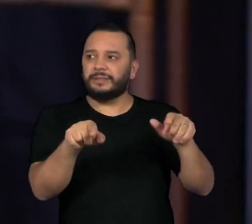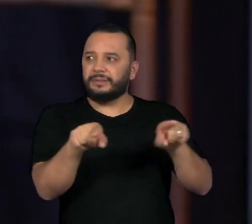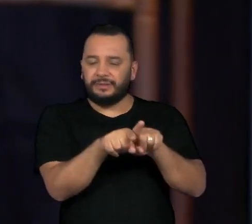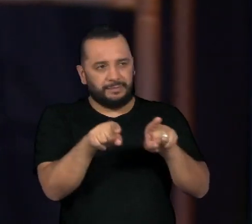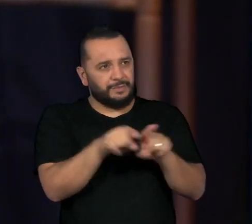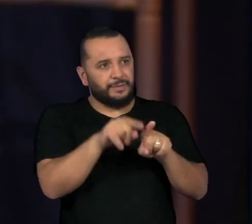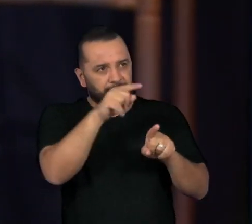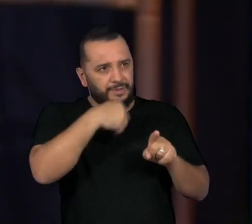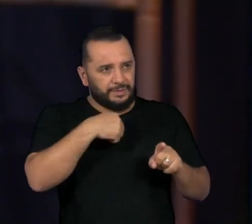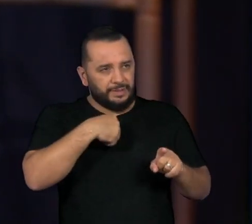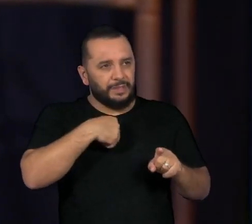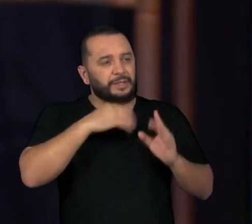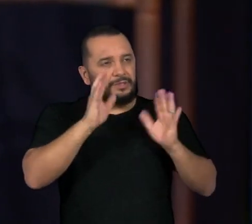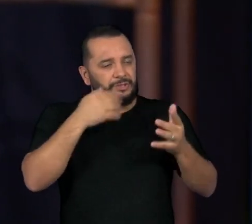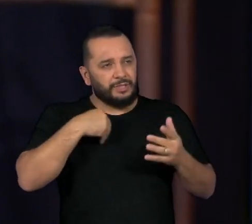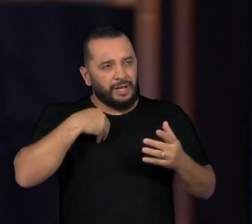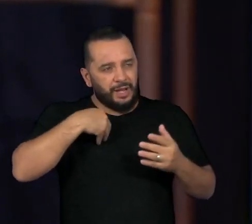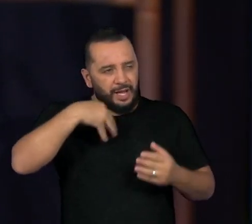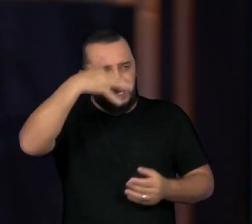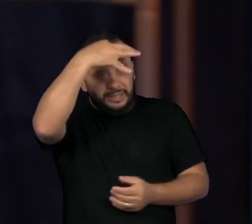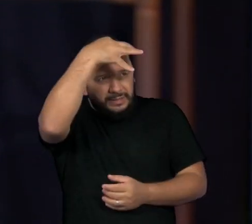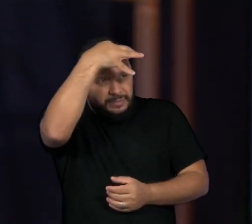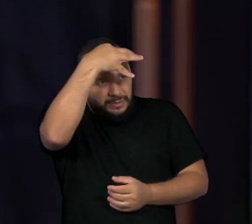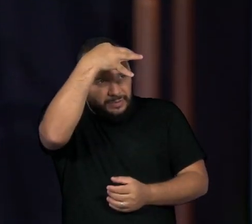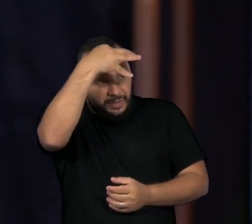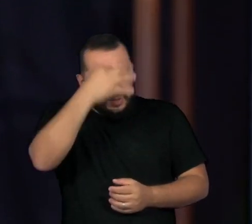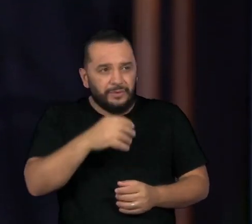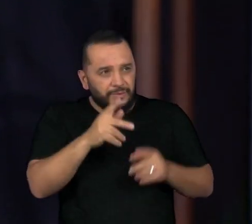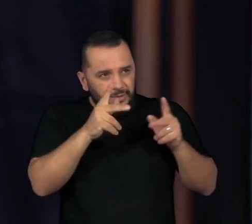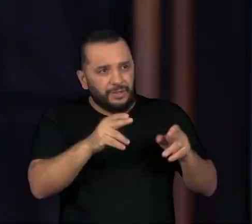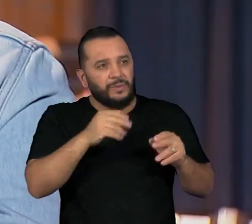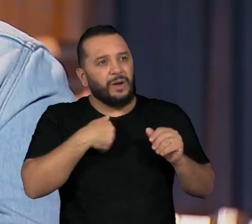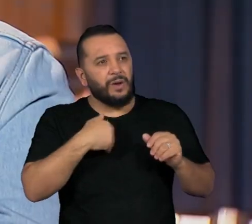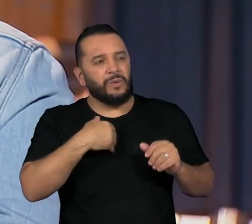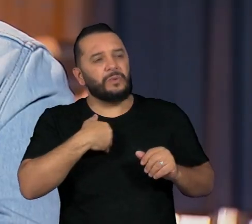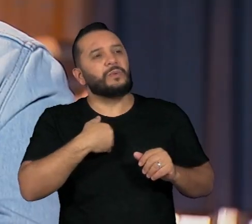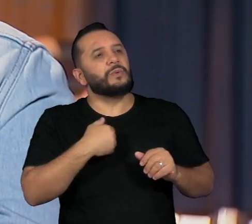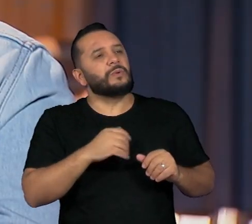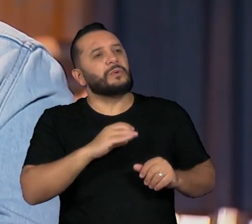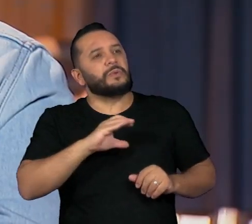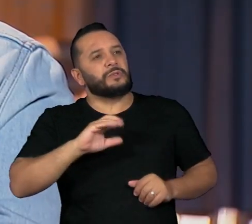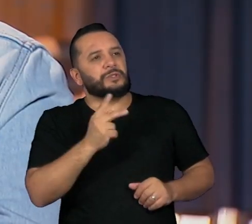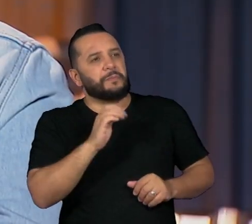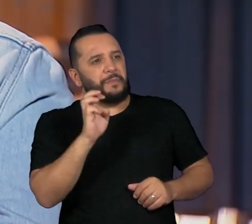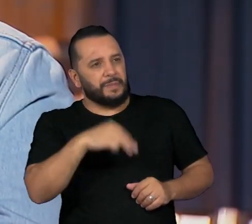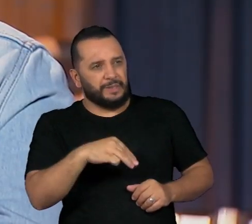a espiritualidade. Você está virando xamã, Siddhartha?